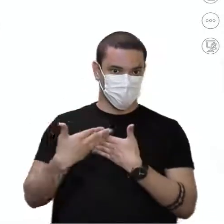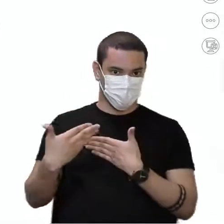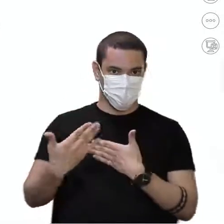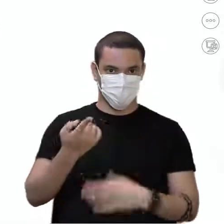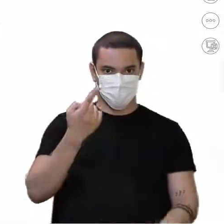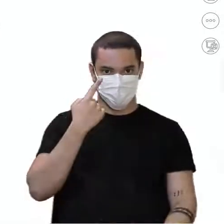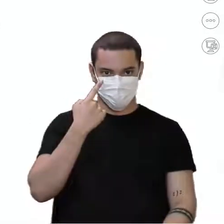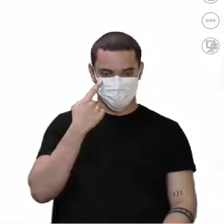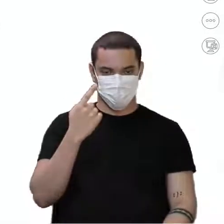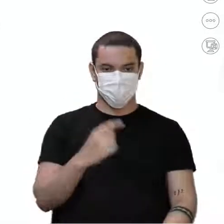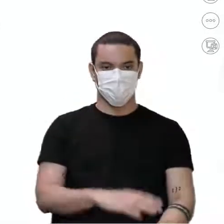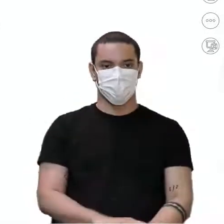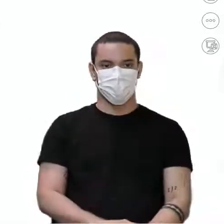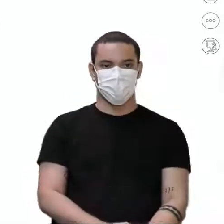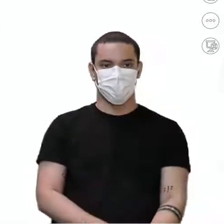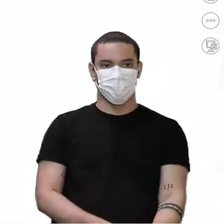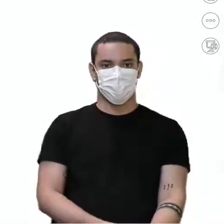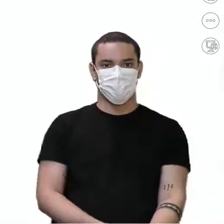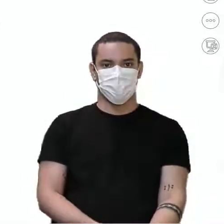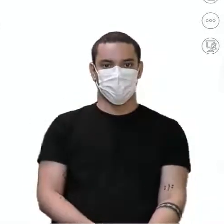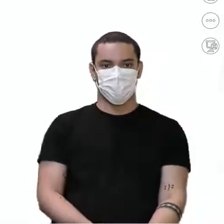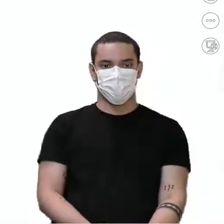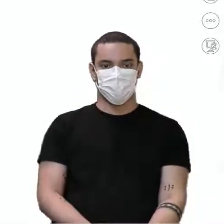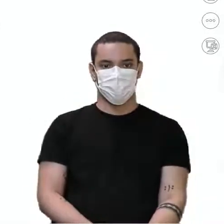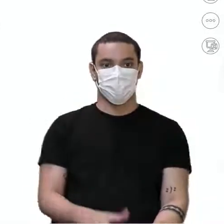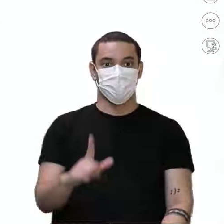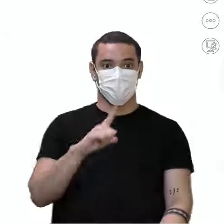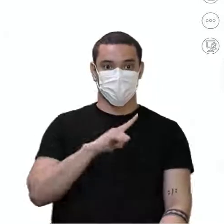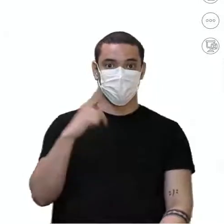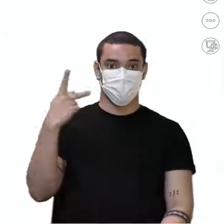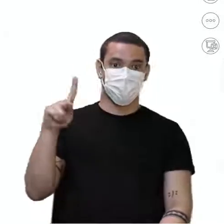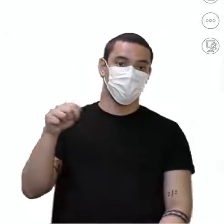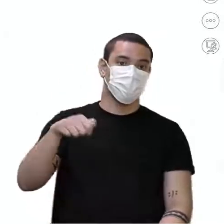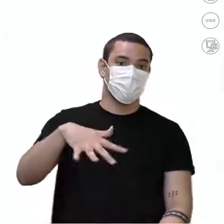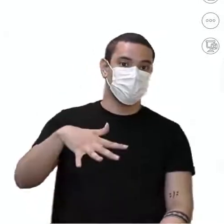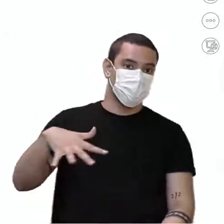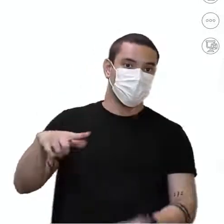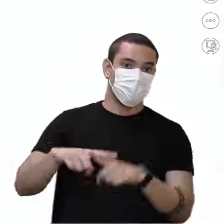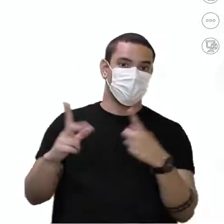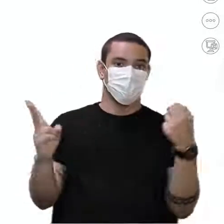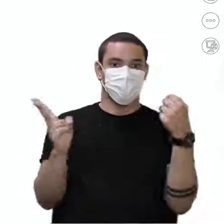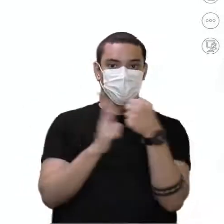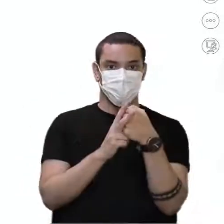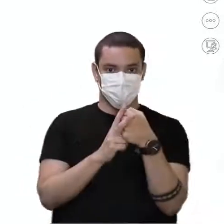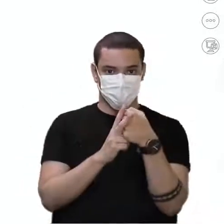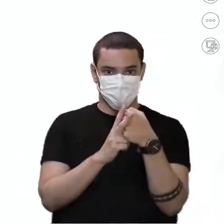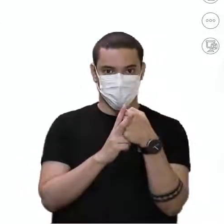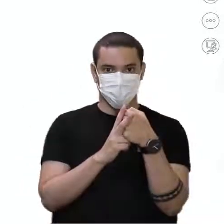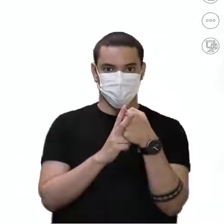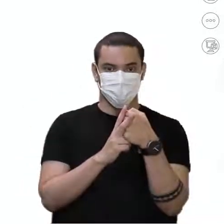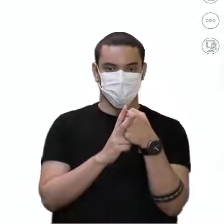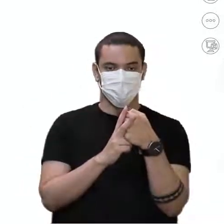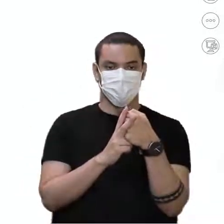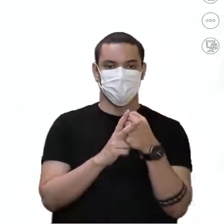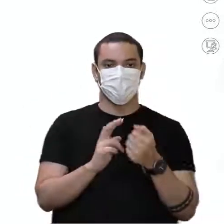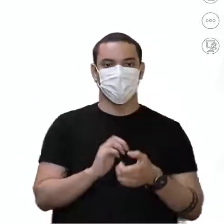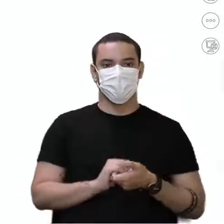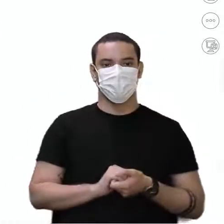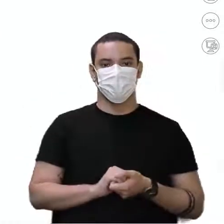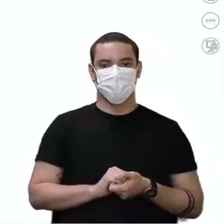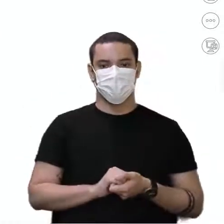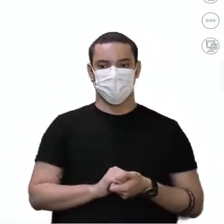aqui. Agora temos essas situações, tá? Só que agora com verbos irregulares, ok?